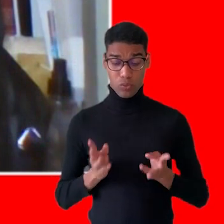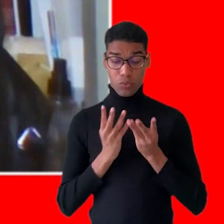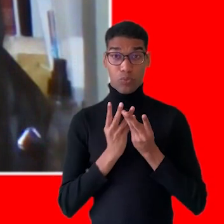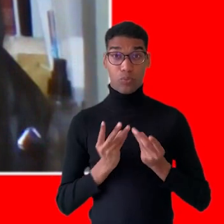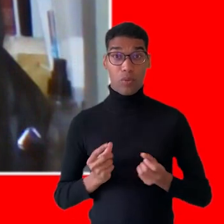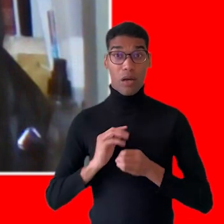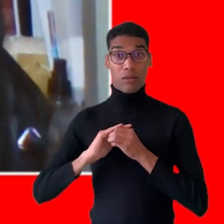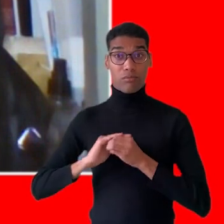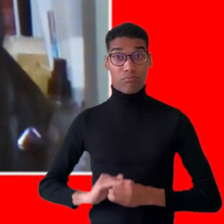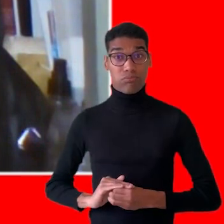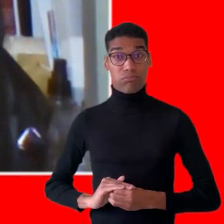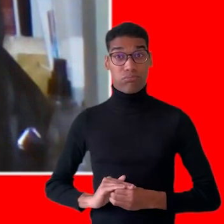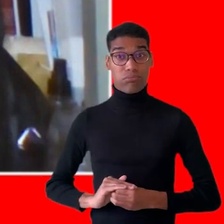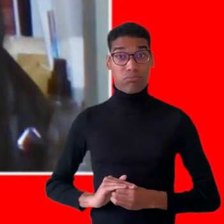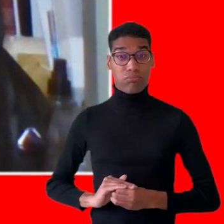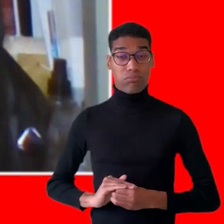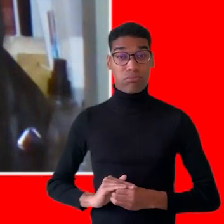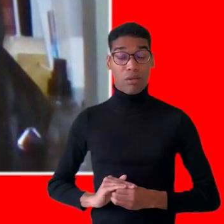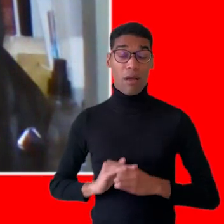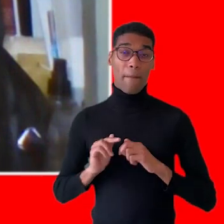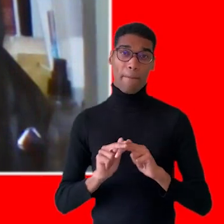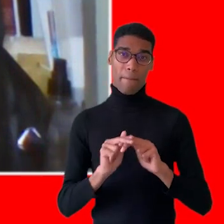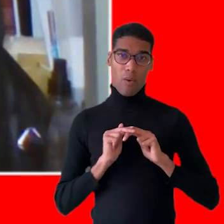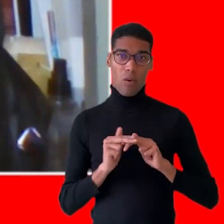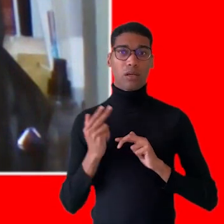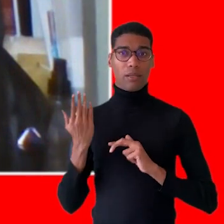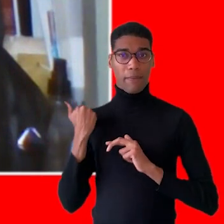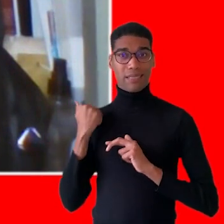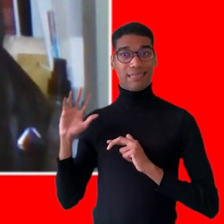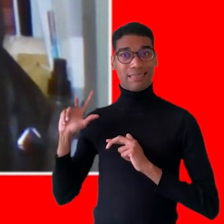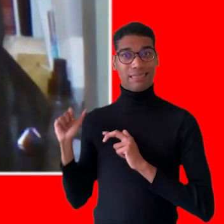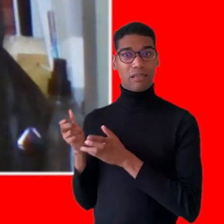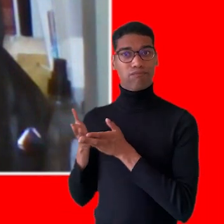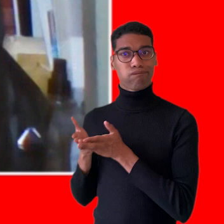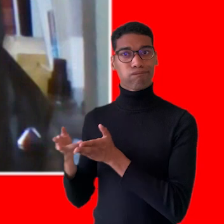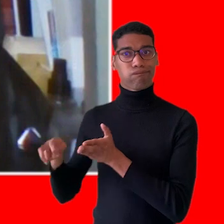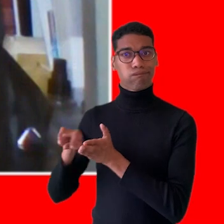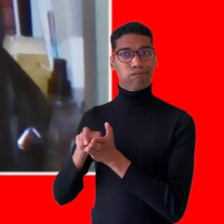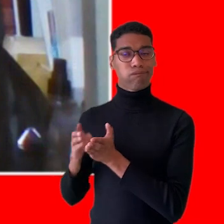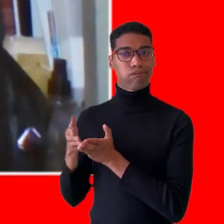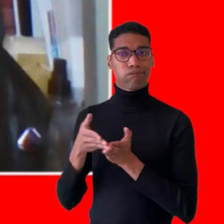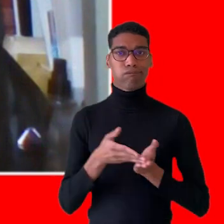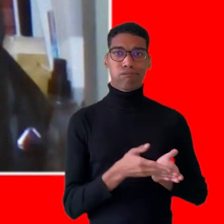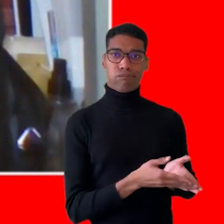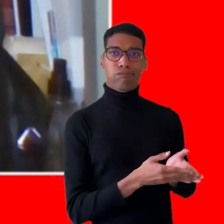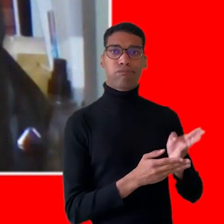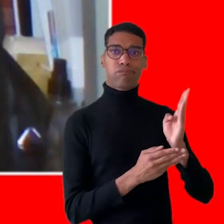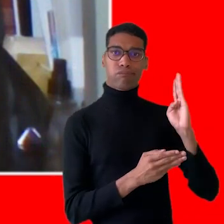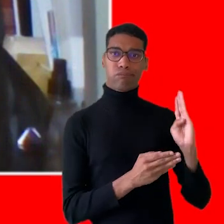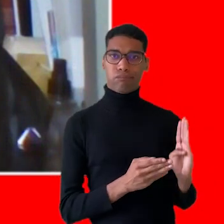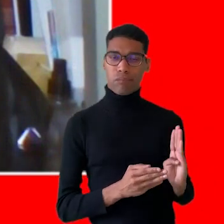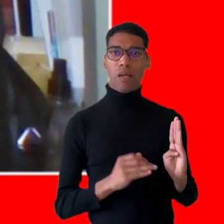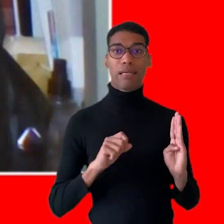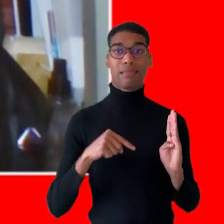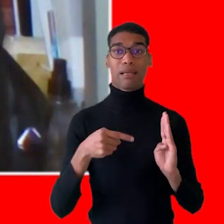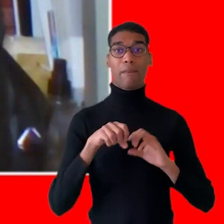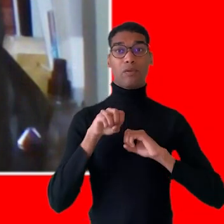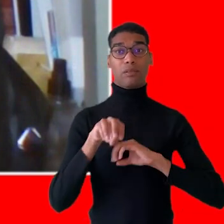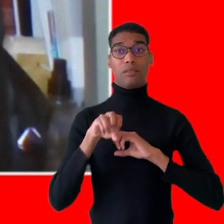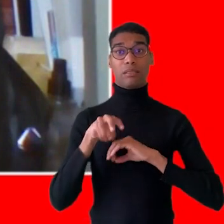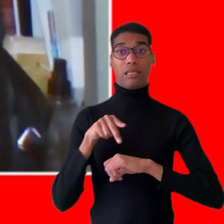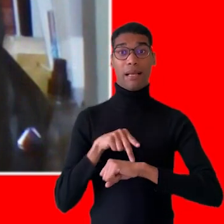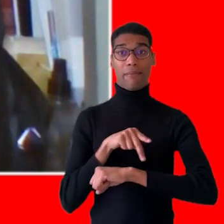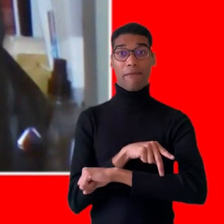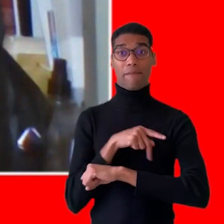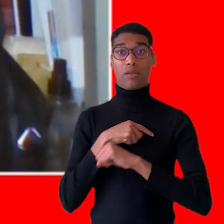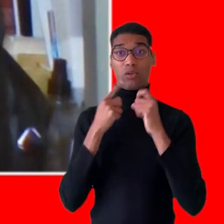sido suprimida com o tráfico negreiro e com a pedagogia da